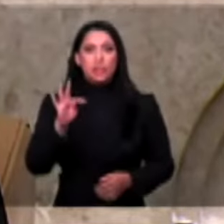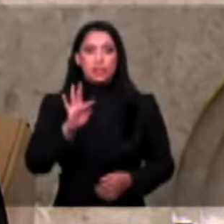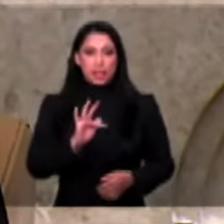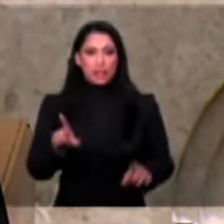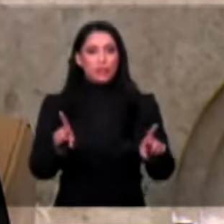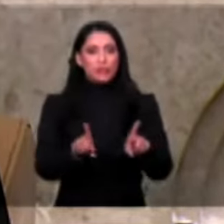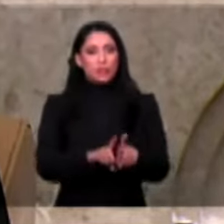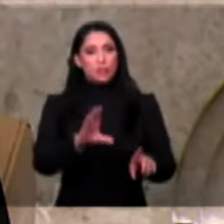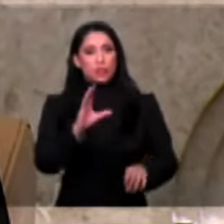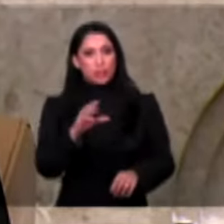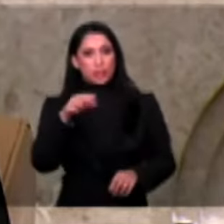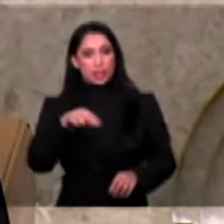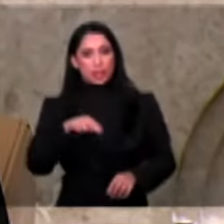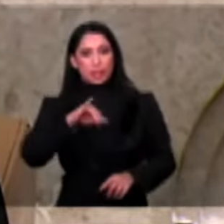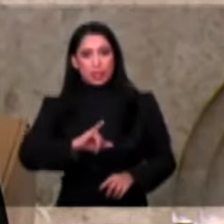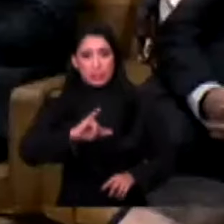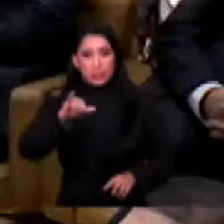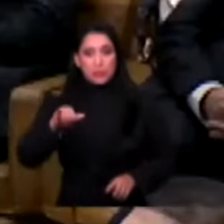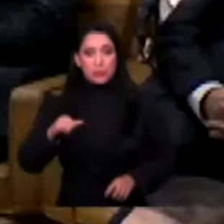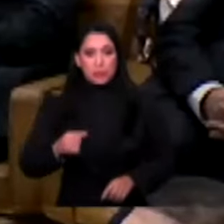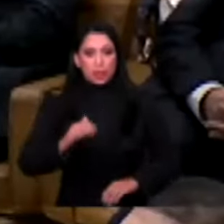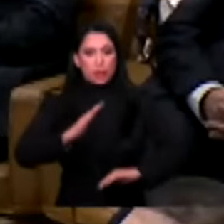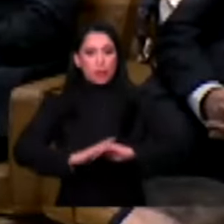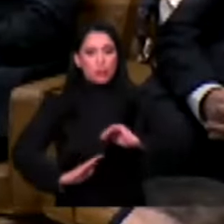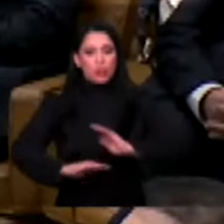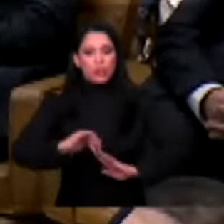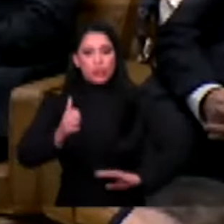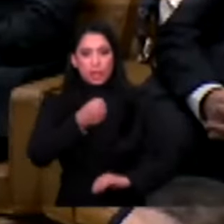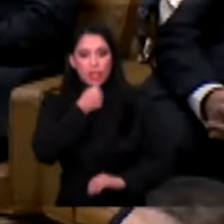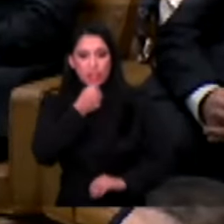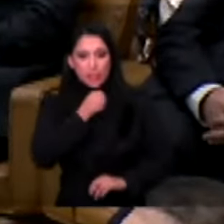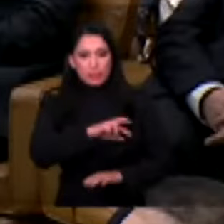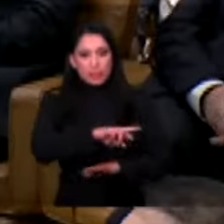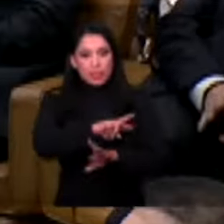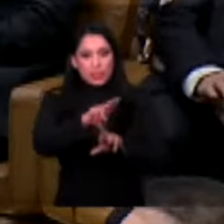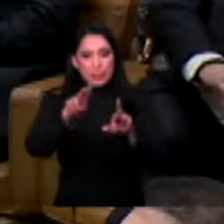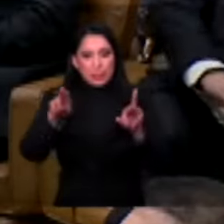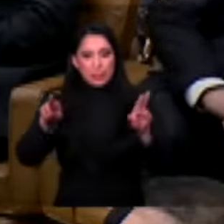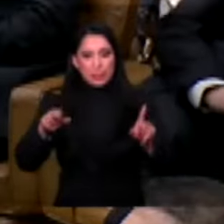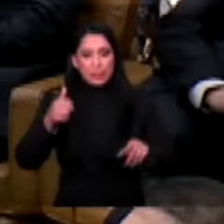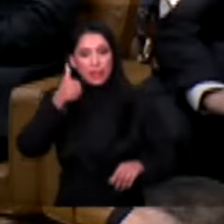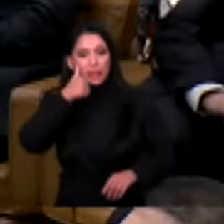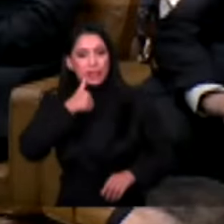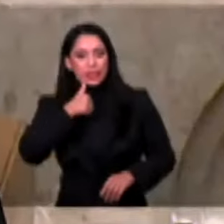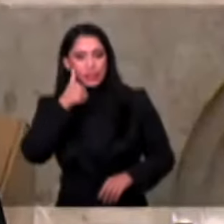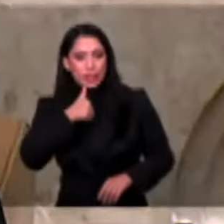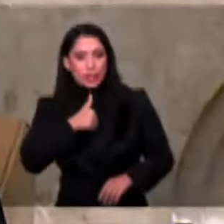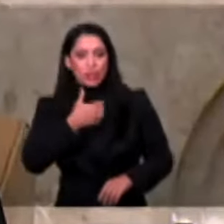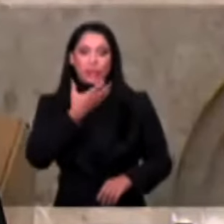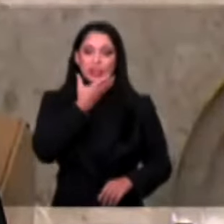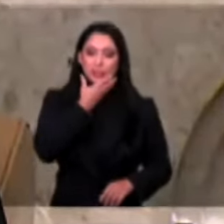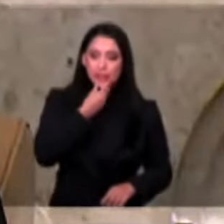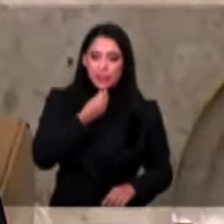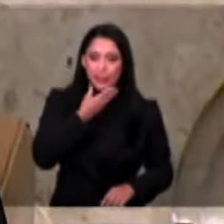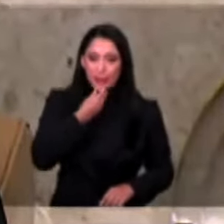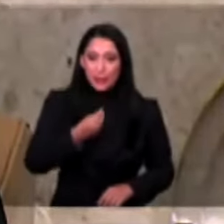Conselho Nacional de Justiça, profissionais da imprensa, senhoras e